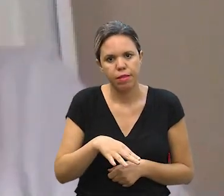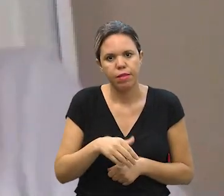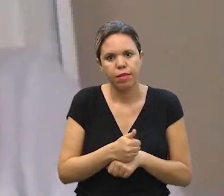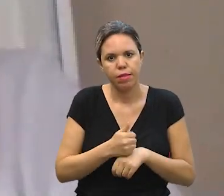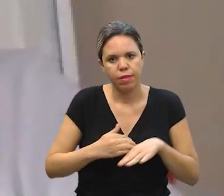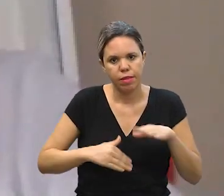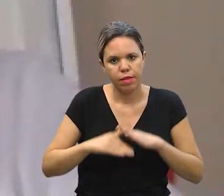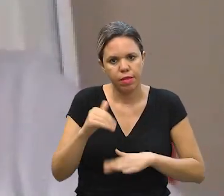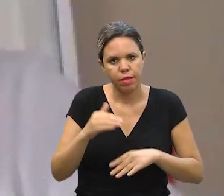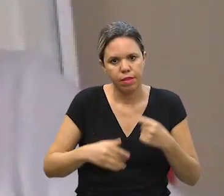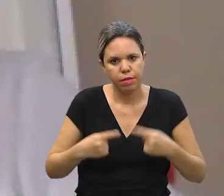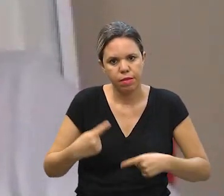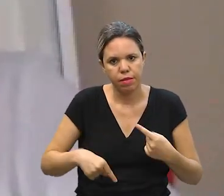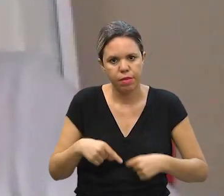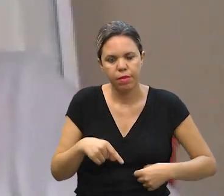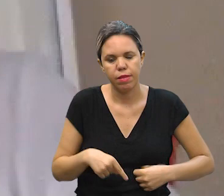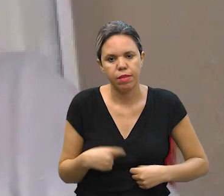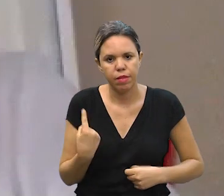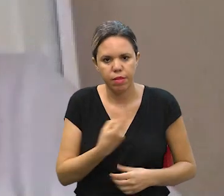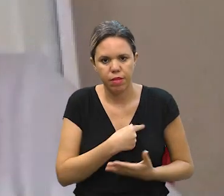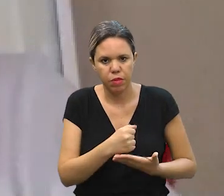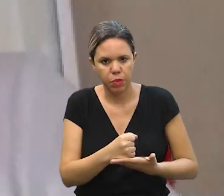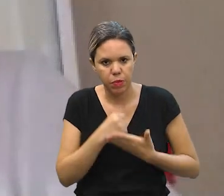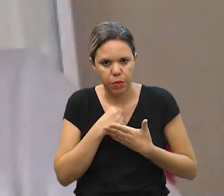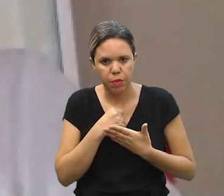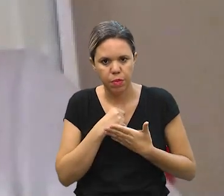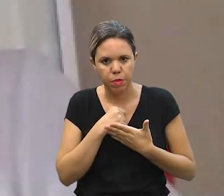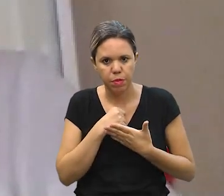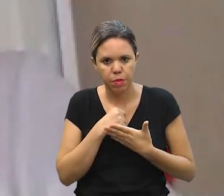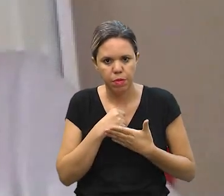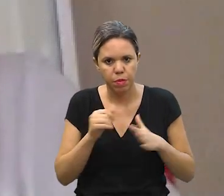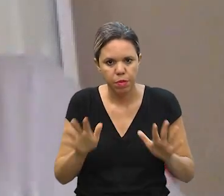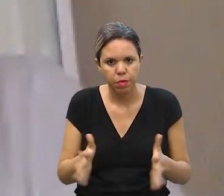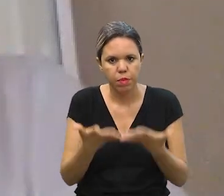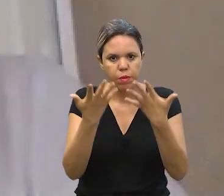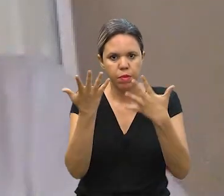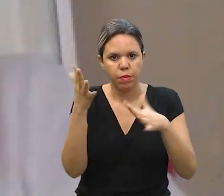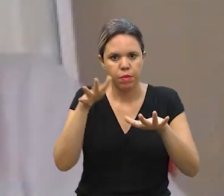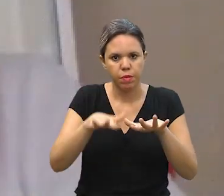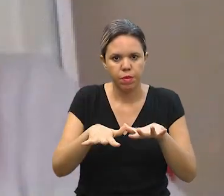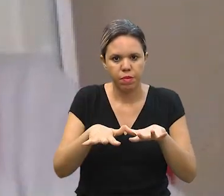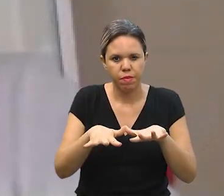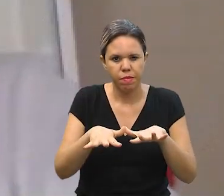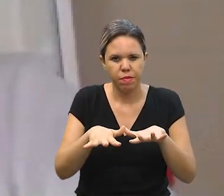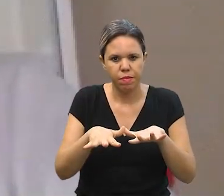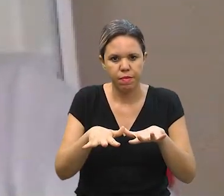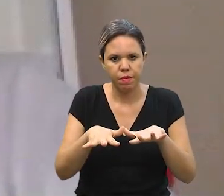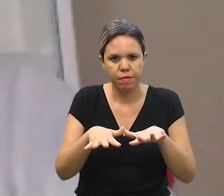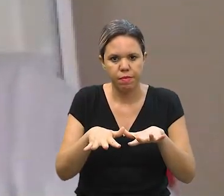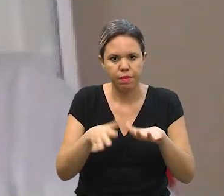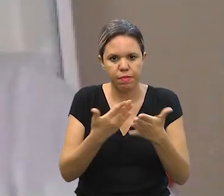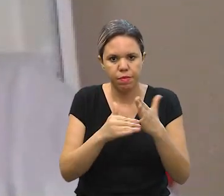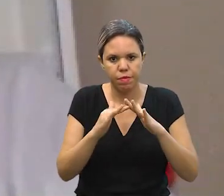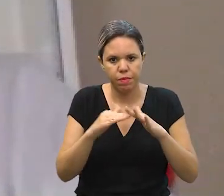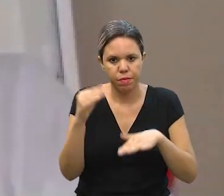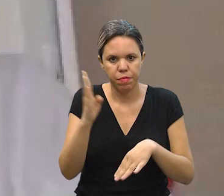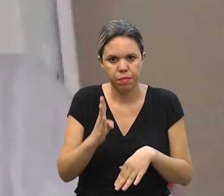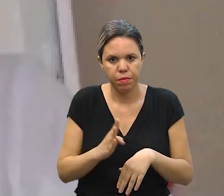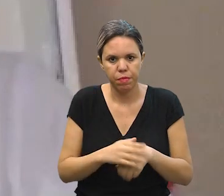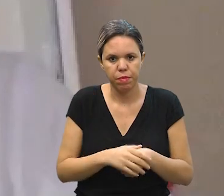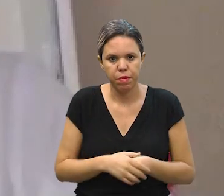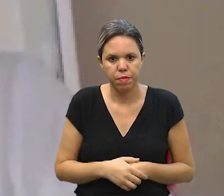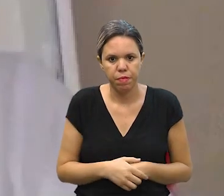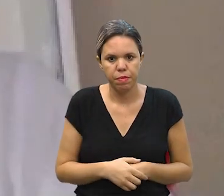cargos na política e que nos ajudaram a promover a inclusão na escola